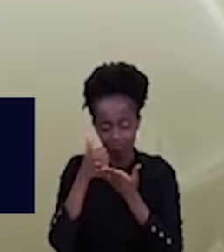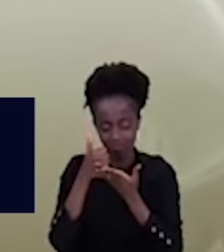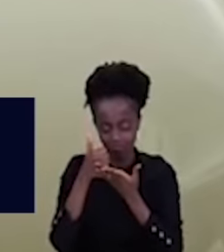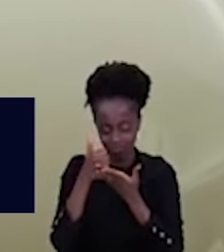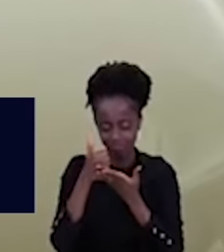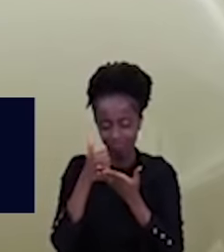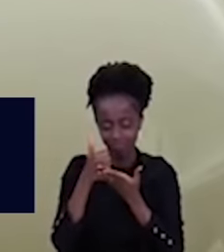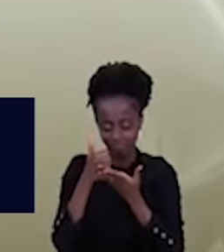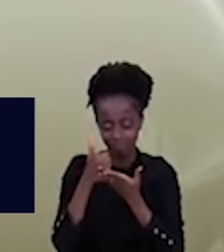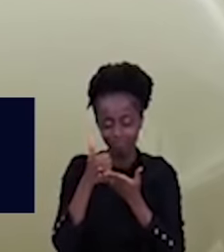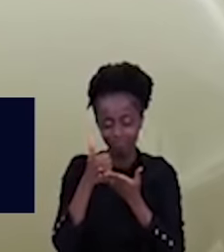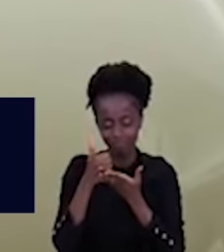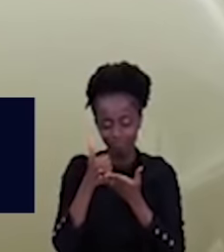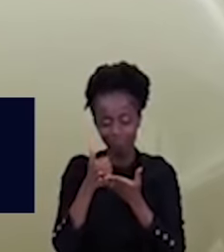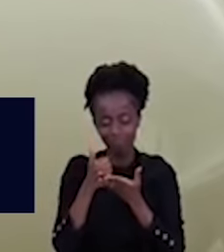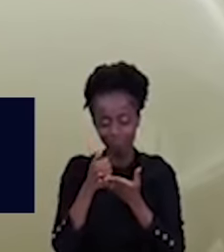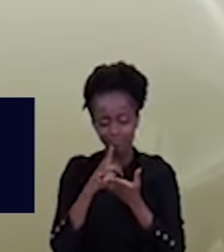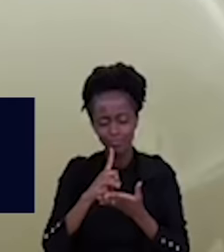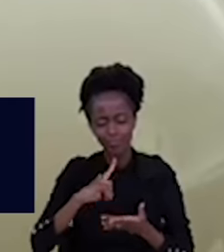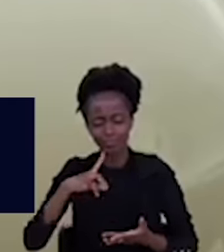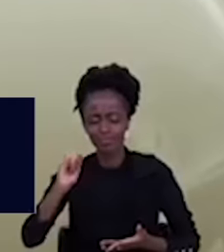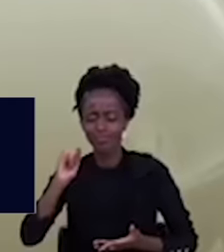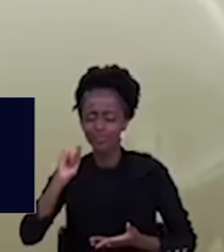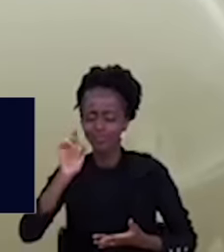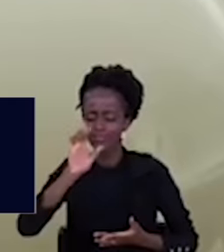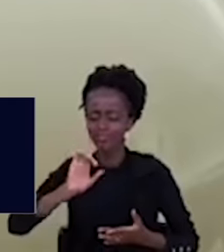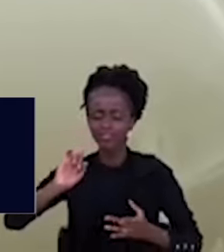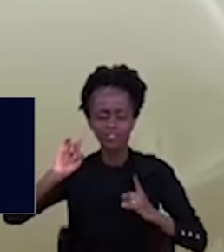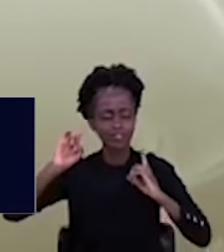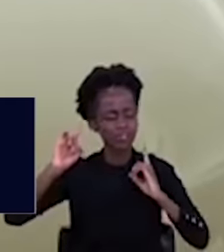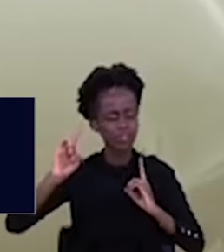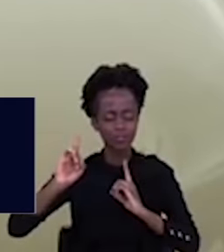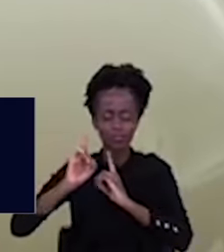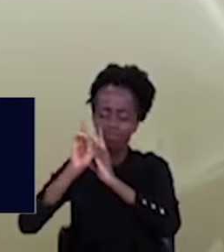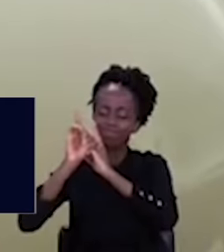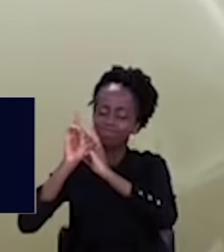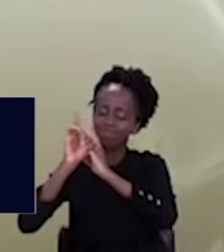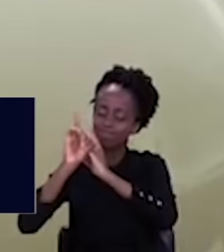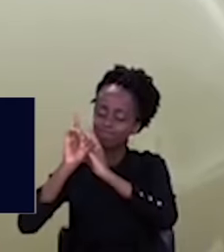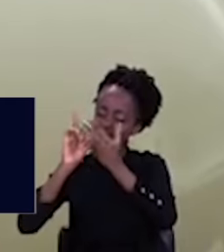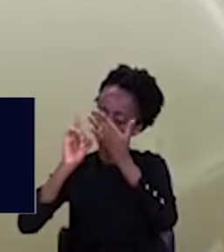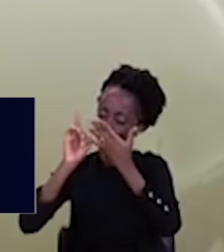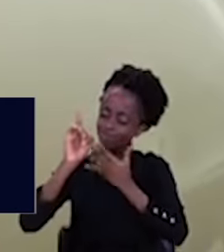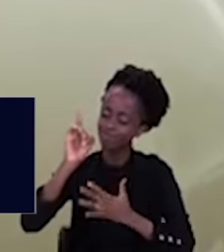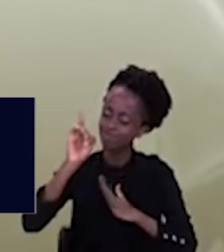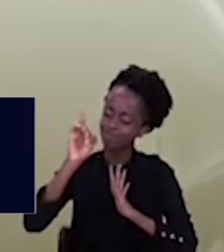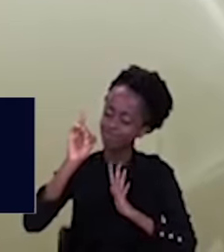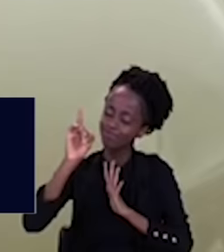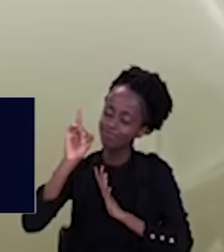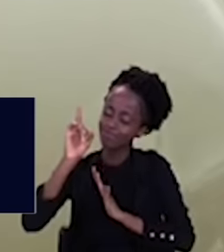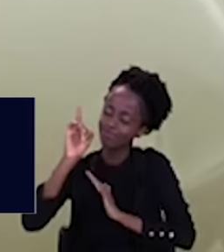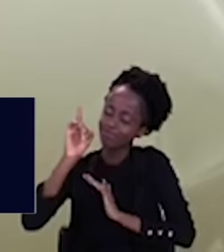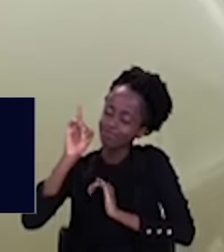Salvador, esteja livre no seu espírito para exaltar. Dia que encontrei o